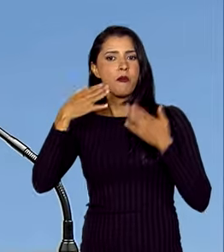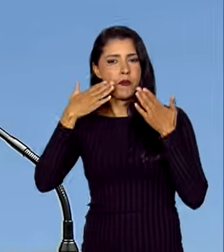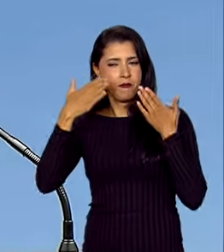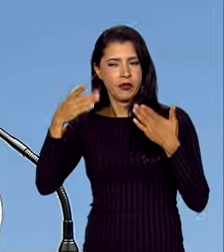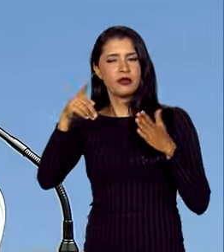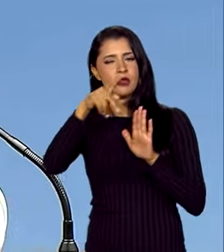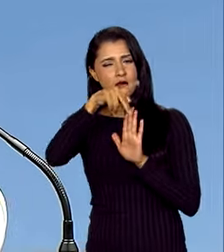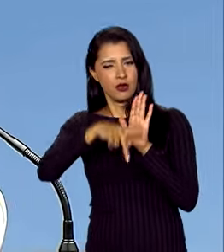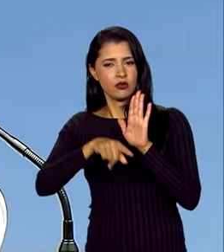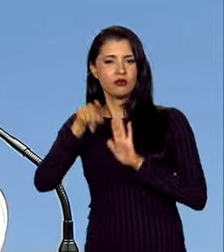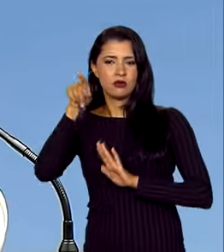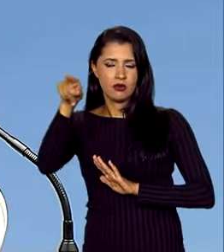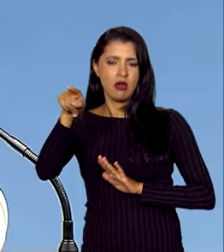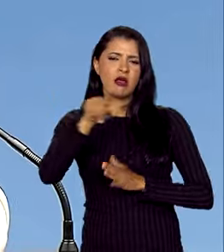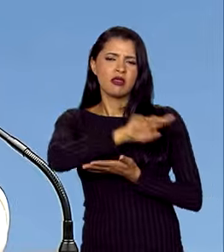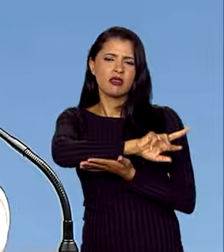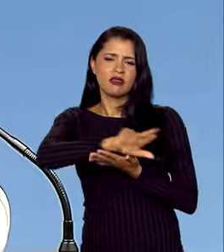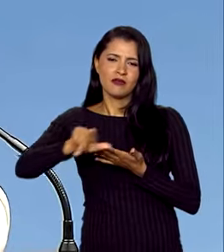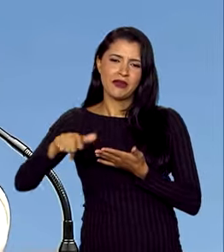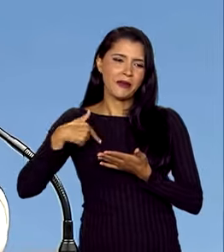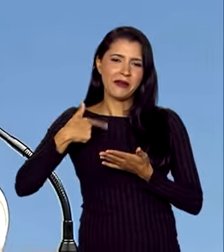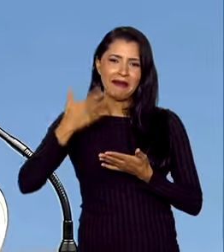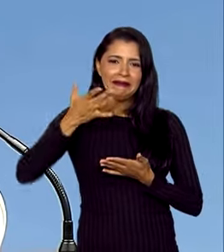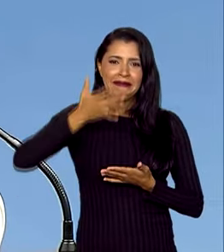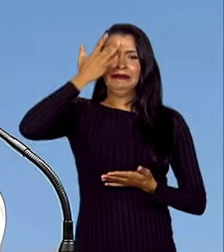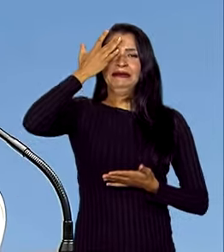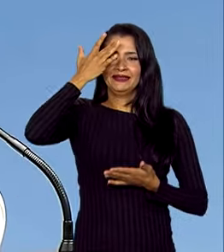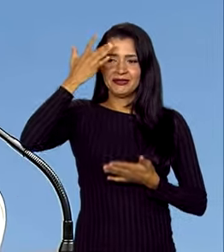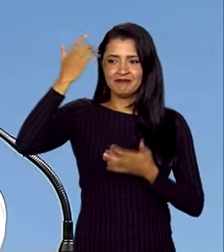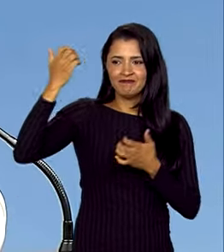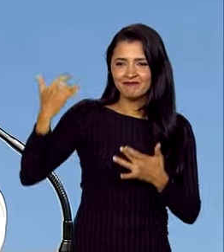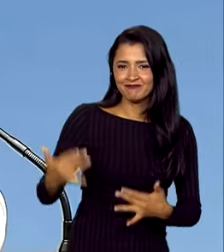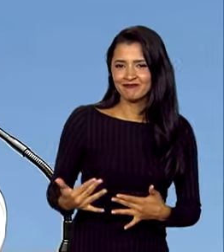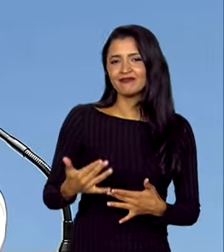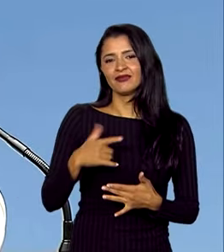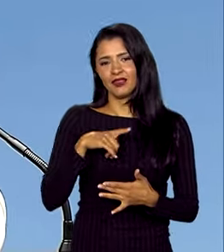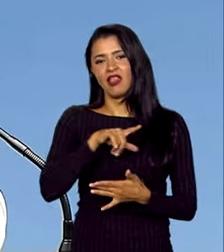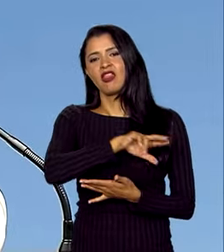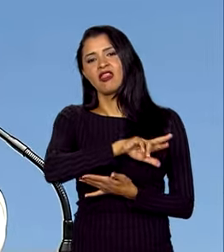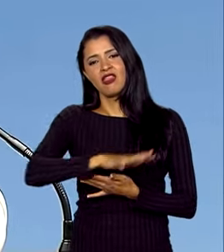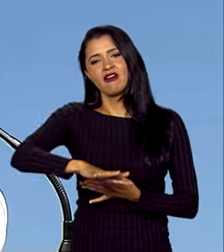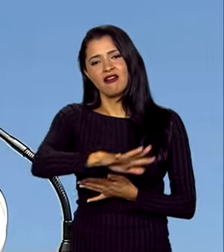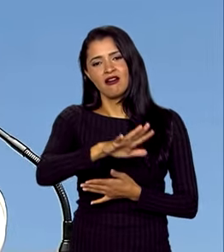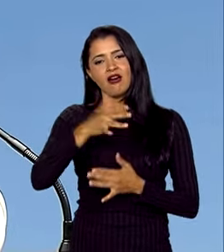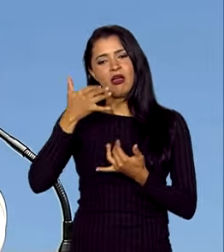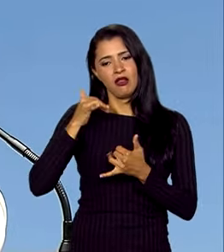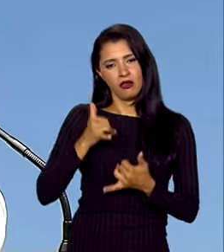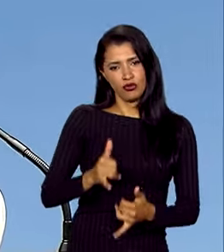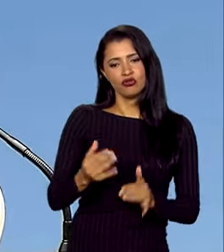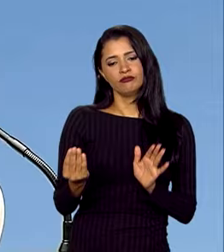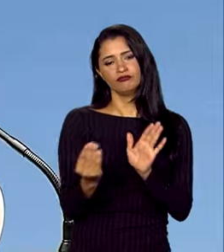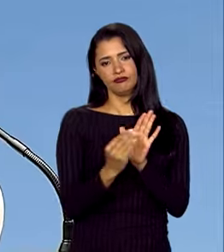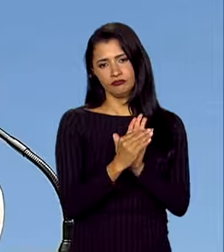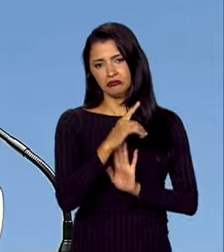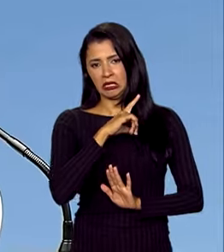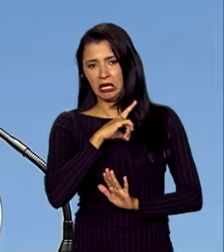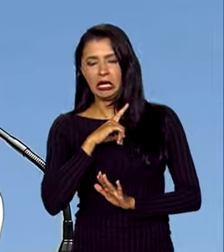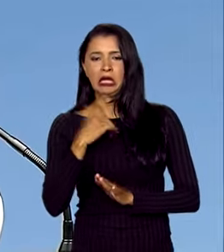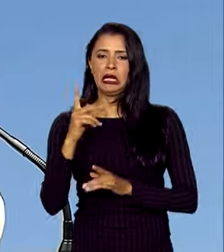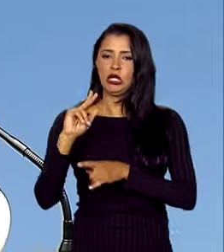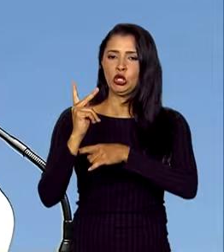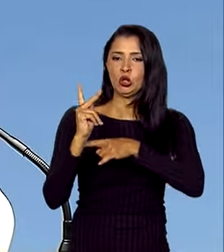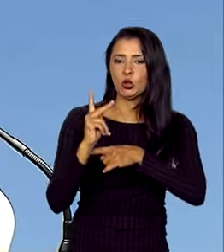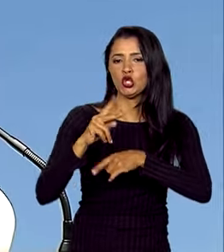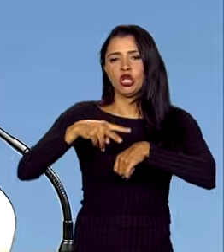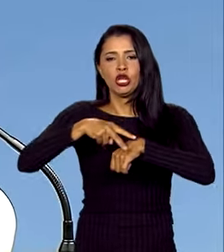apresentado. Tem diversos, mas eu não saberia assim da minha cabeça, mas que na área de energia está sendo colocado também, hidrogênio